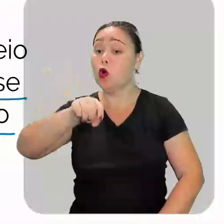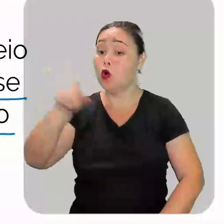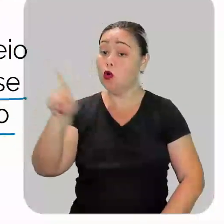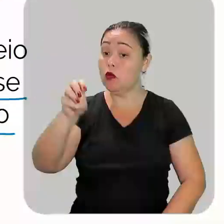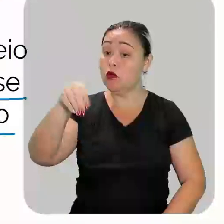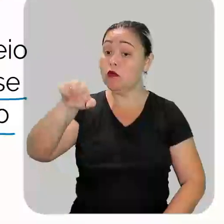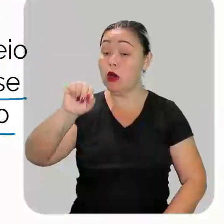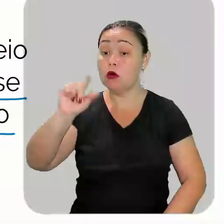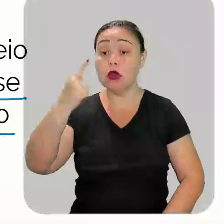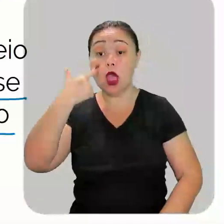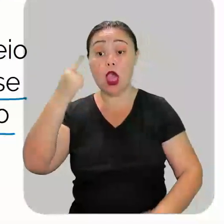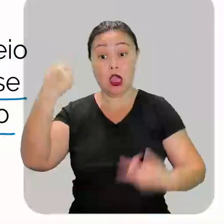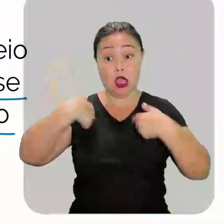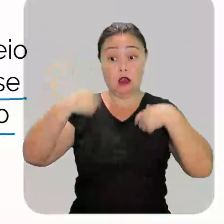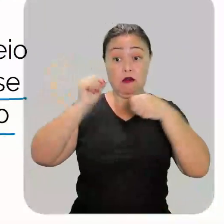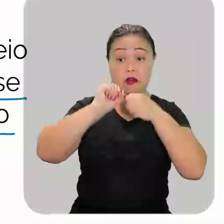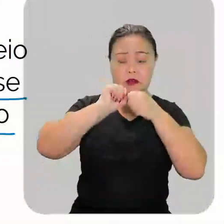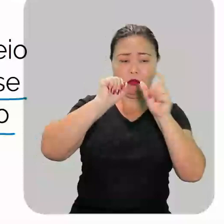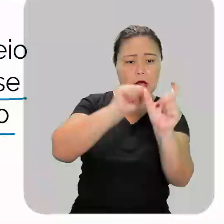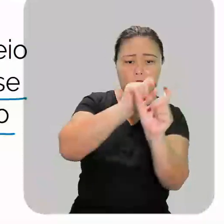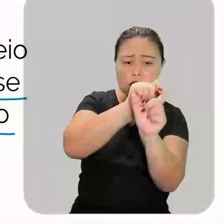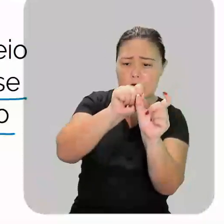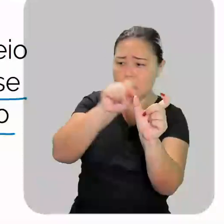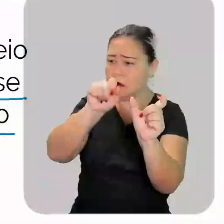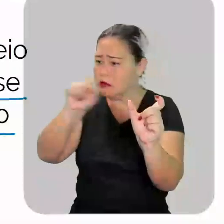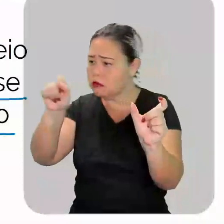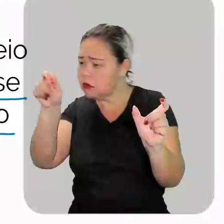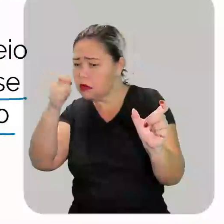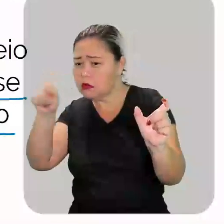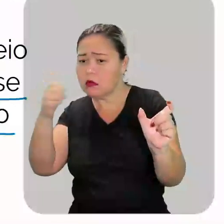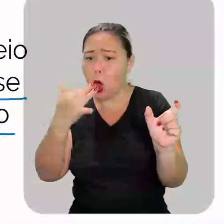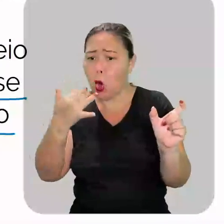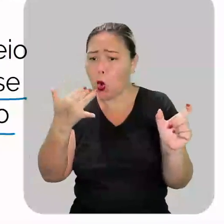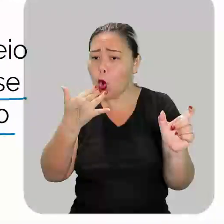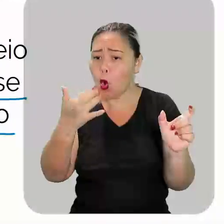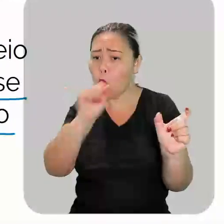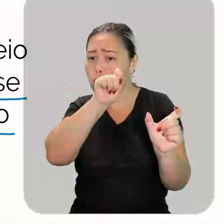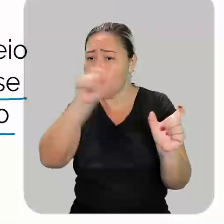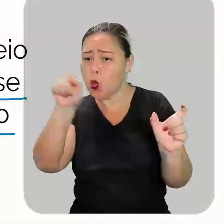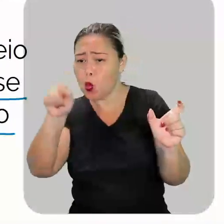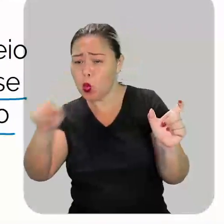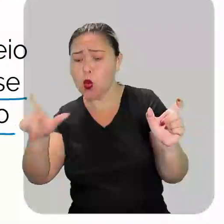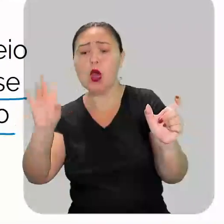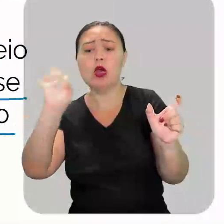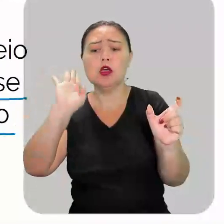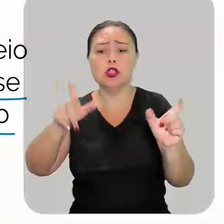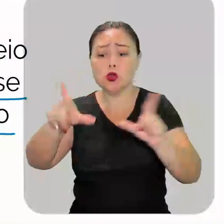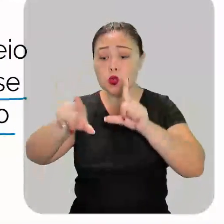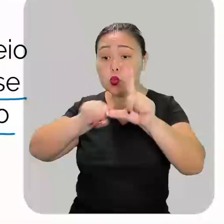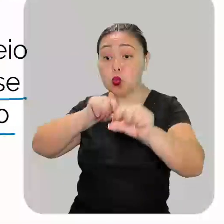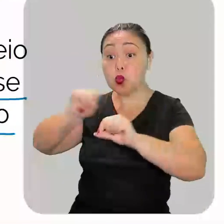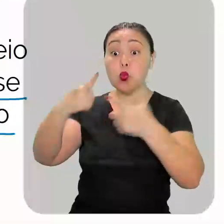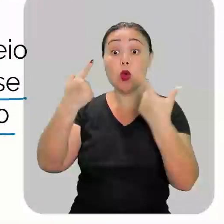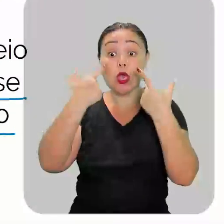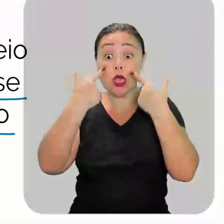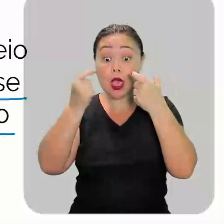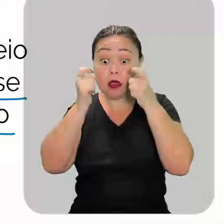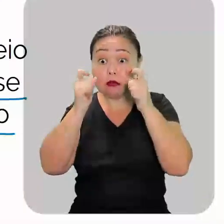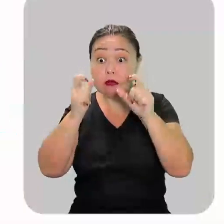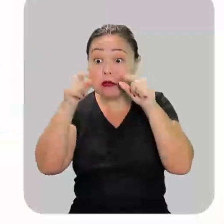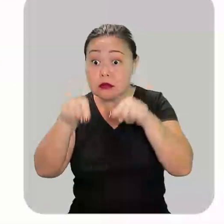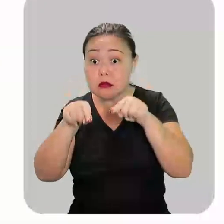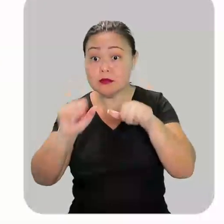que eu vou fazendo? Sublinhando, marcar texto, enfim, né? Alguma maneira de já ir selecionando o que me interessa,